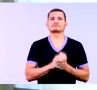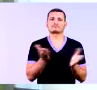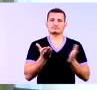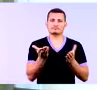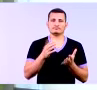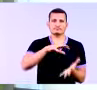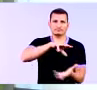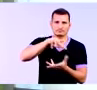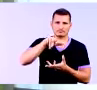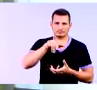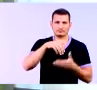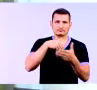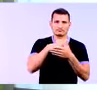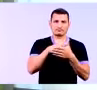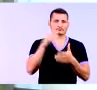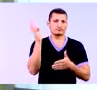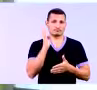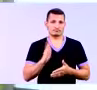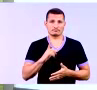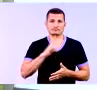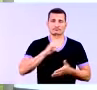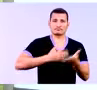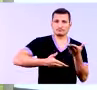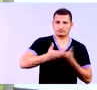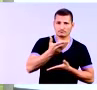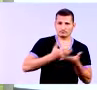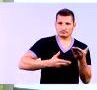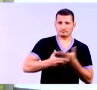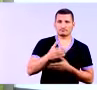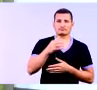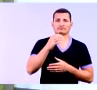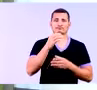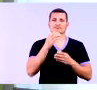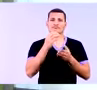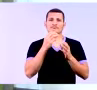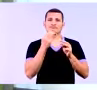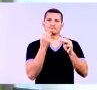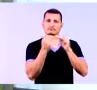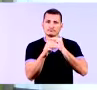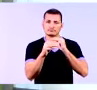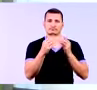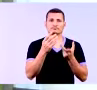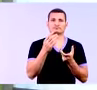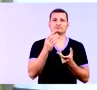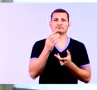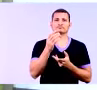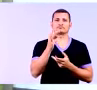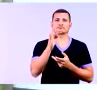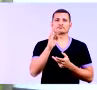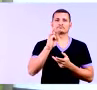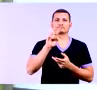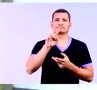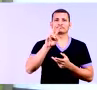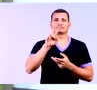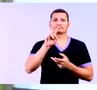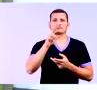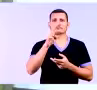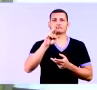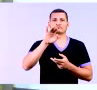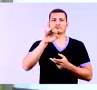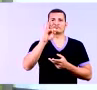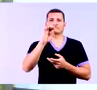Brasil principalmente, existe muita interação por SMS, muita interação por Twitter. Então, esses